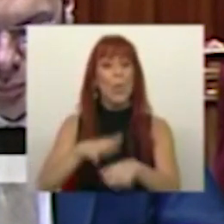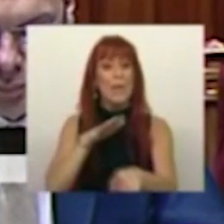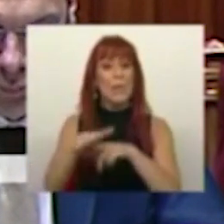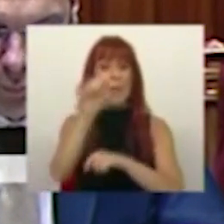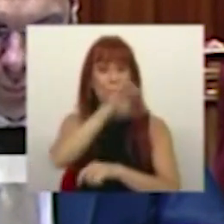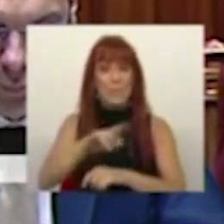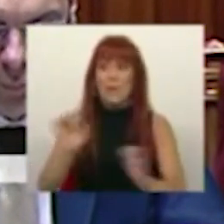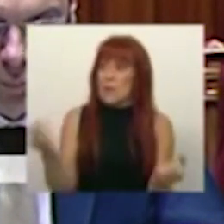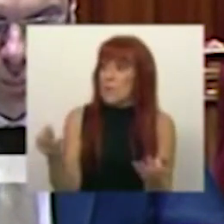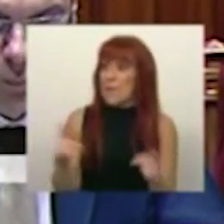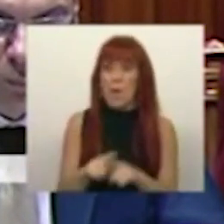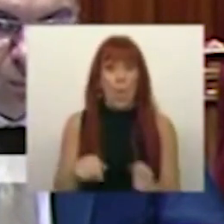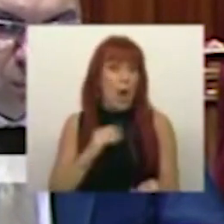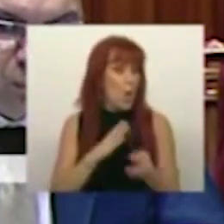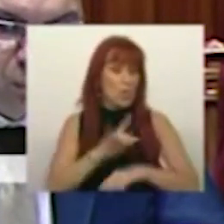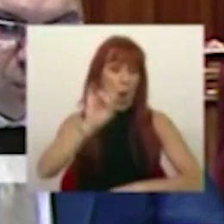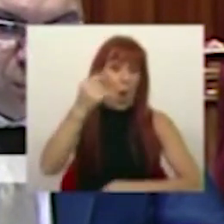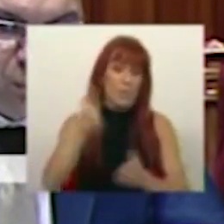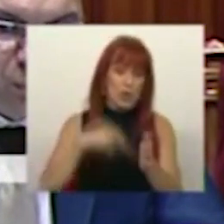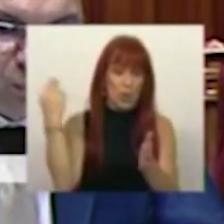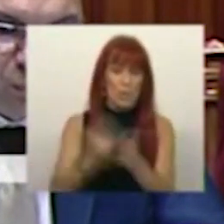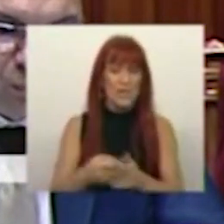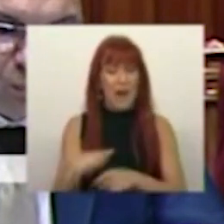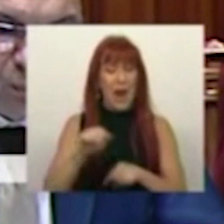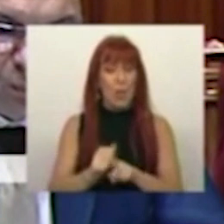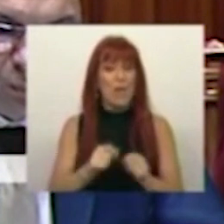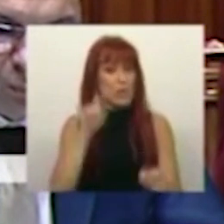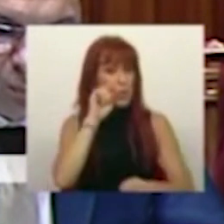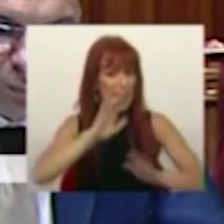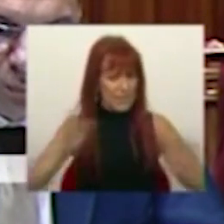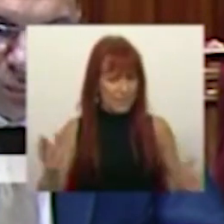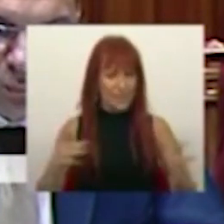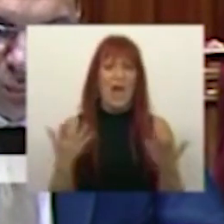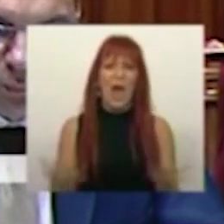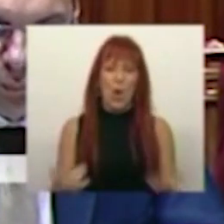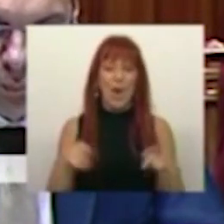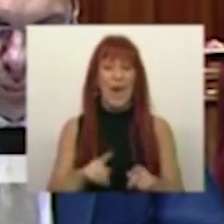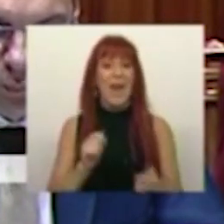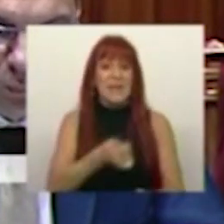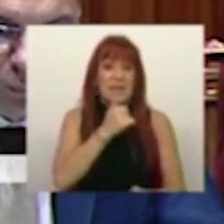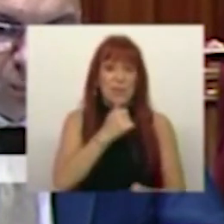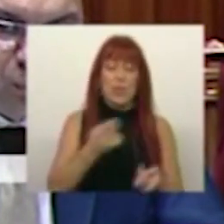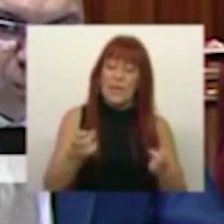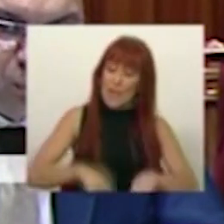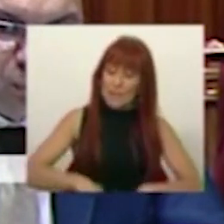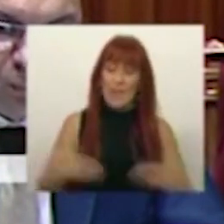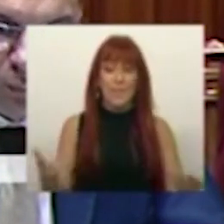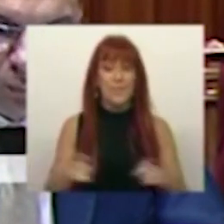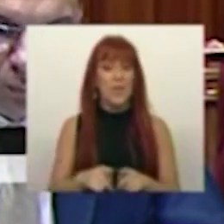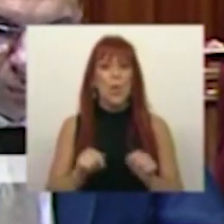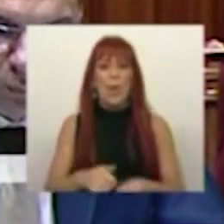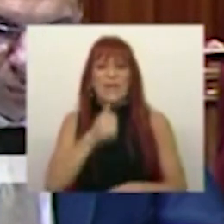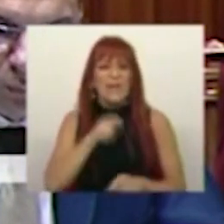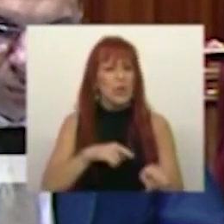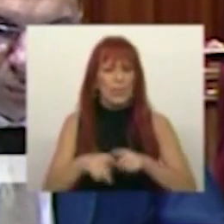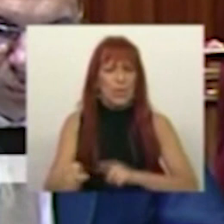ambiental, obviamente também não terá continuidade se fosse chumbada do ponto de vista da segurança. Agora, essas são decisões também que não são